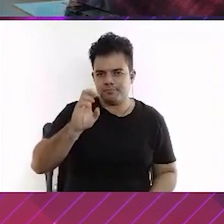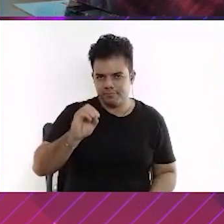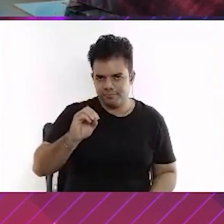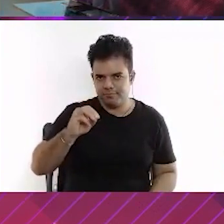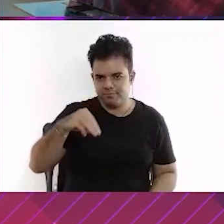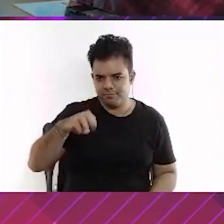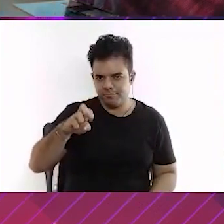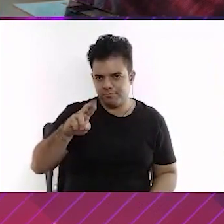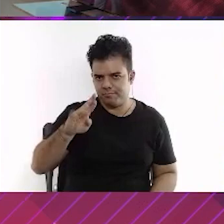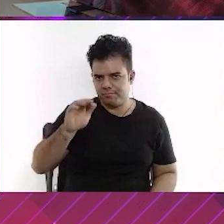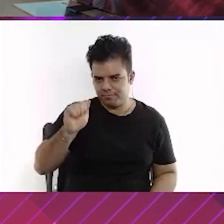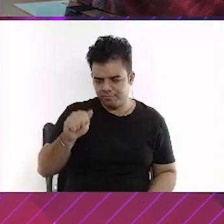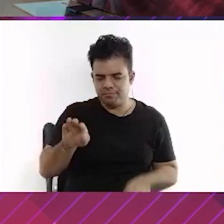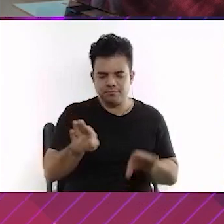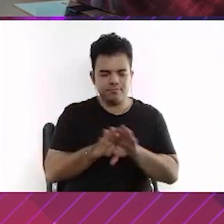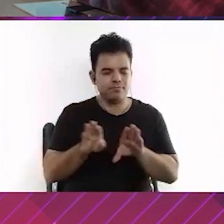destacando